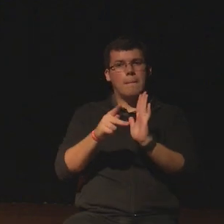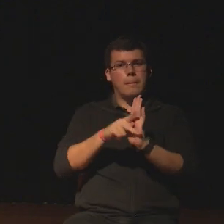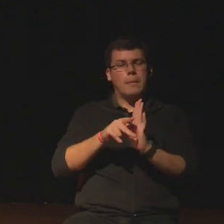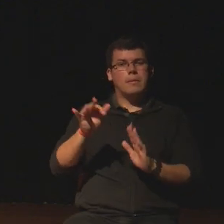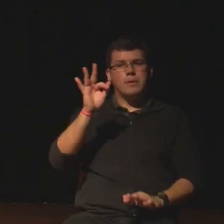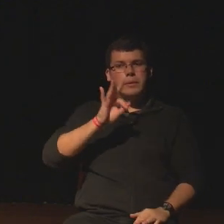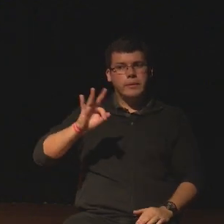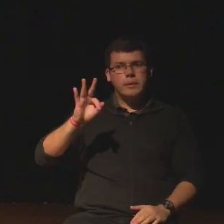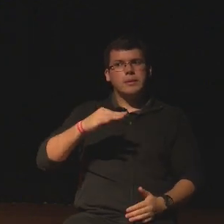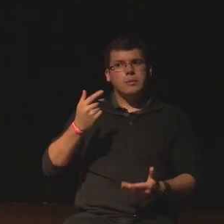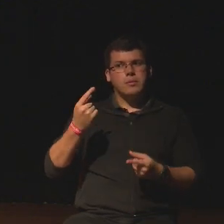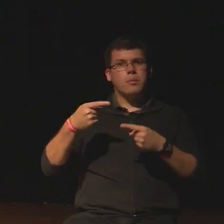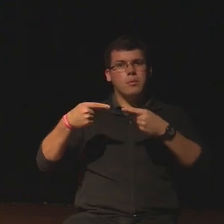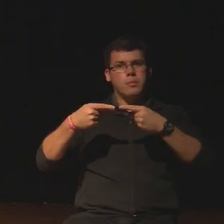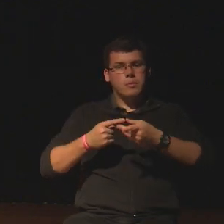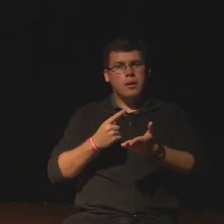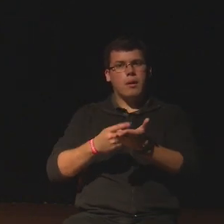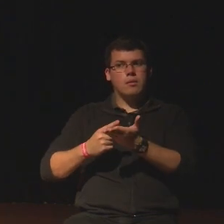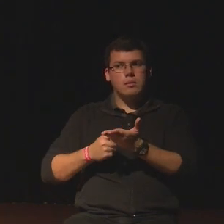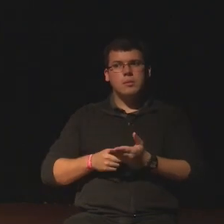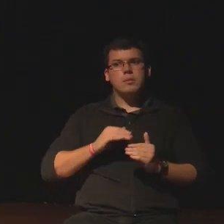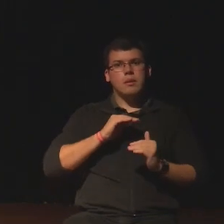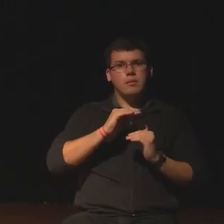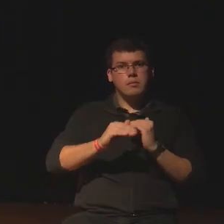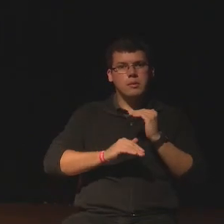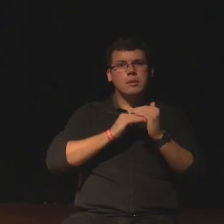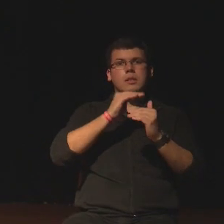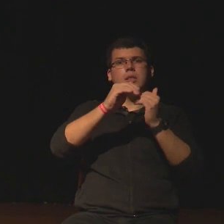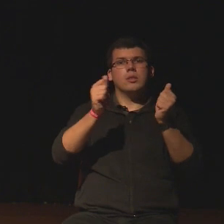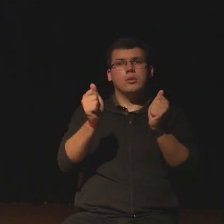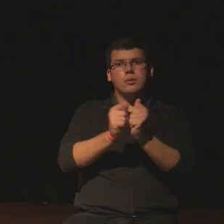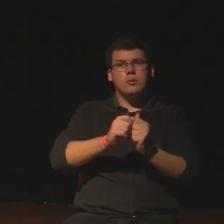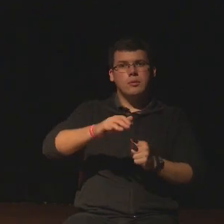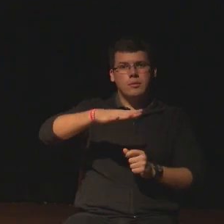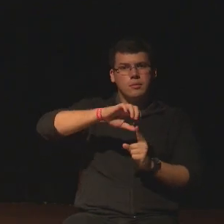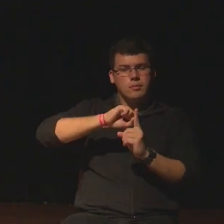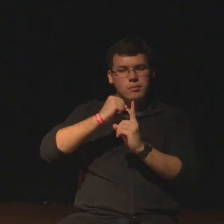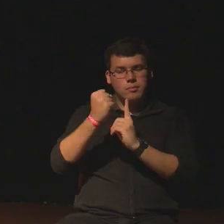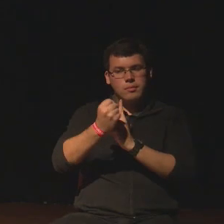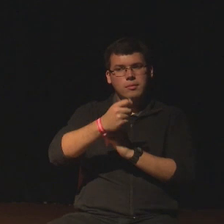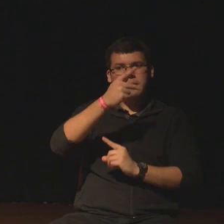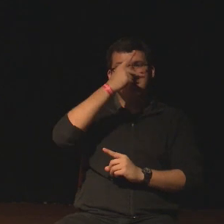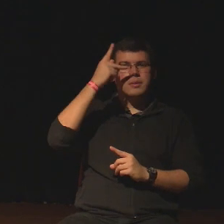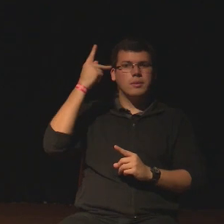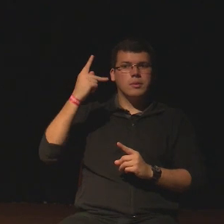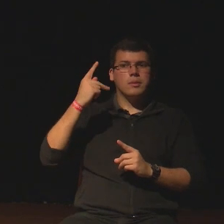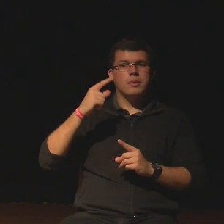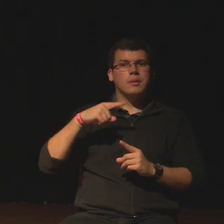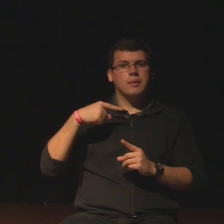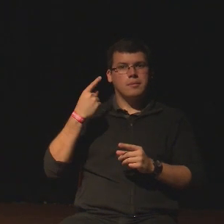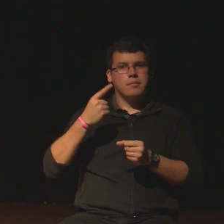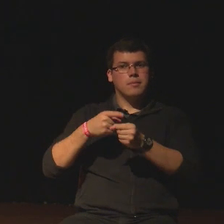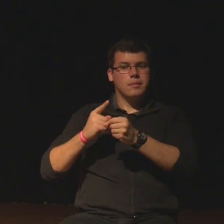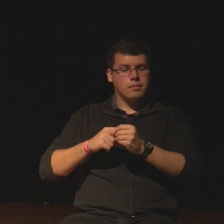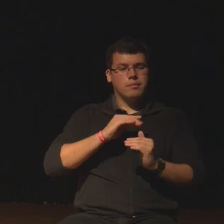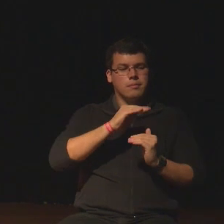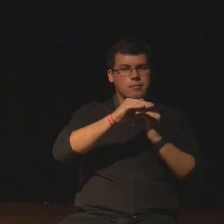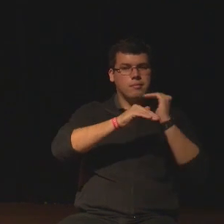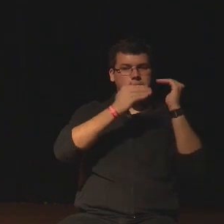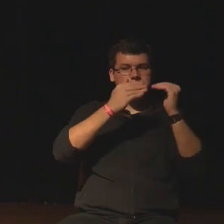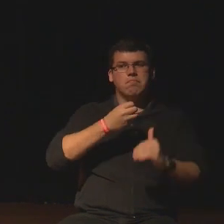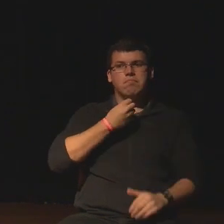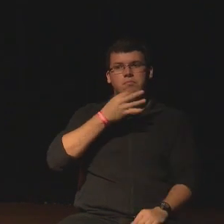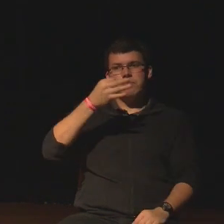poder público, com essas organizações da sociedade civil para qualificar a nossa cidade. Vou passar para a Thaís, que vai